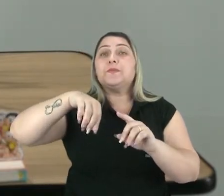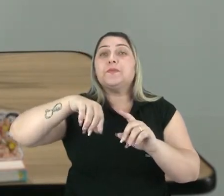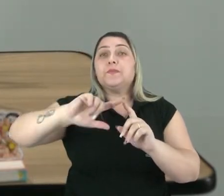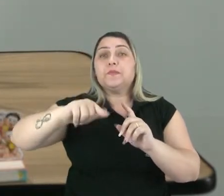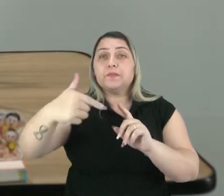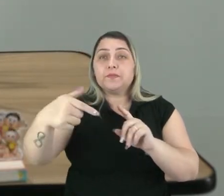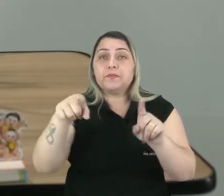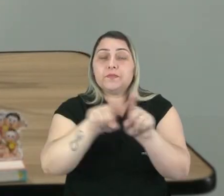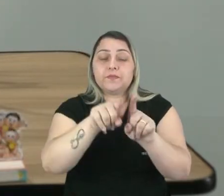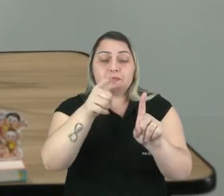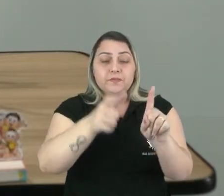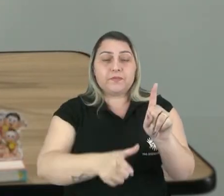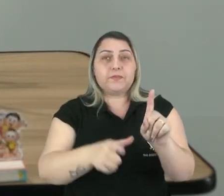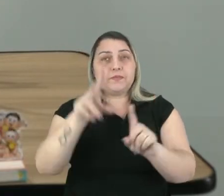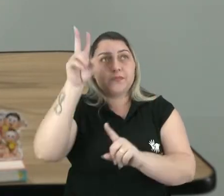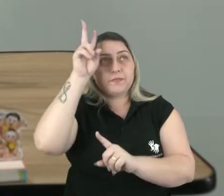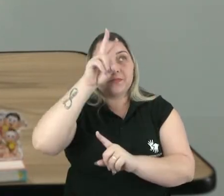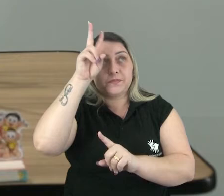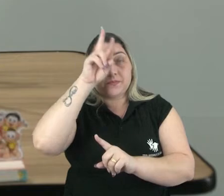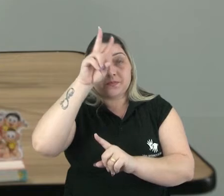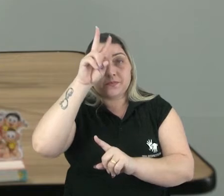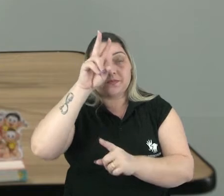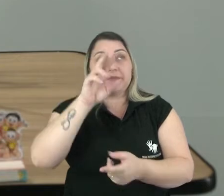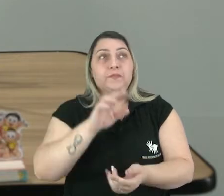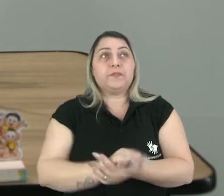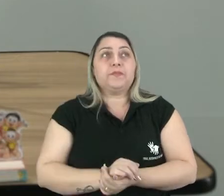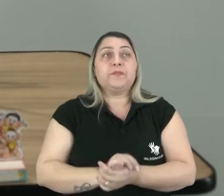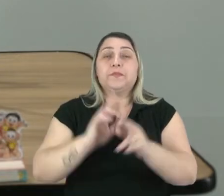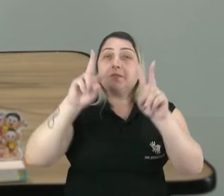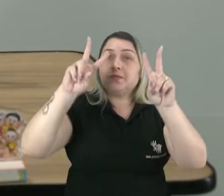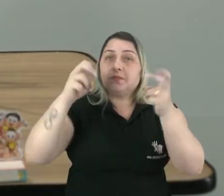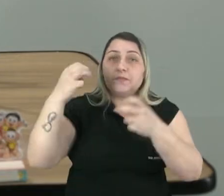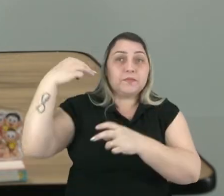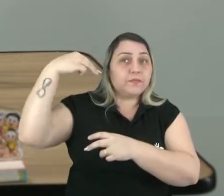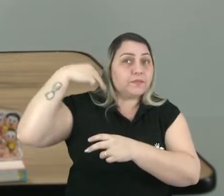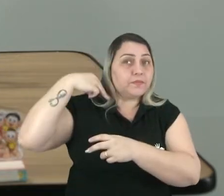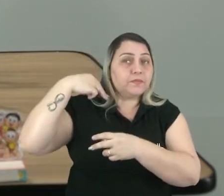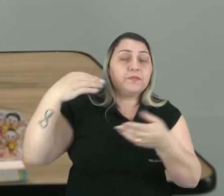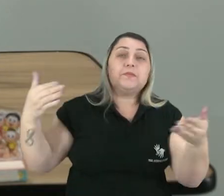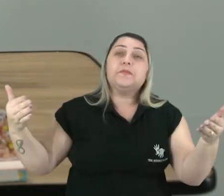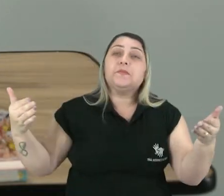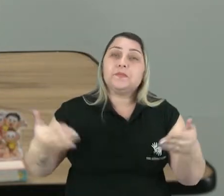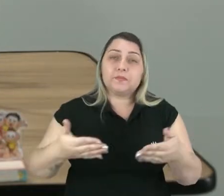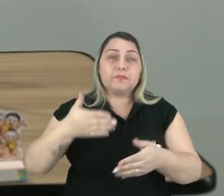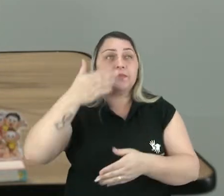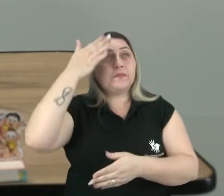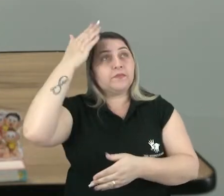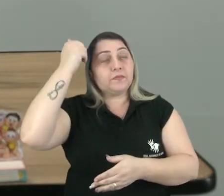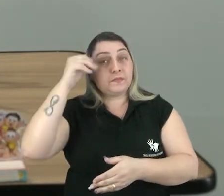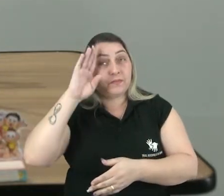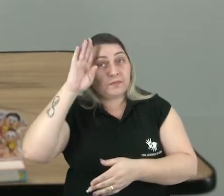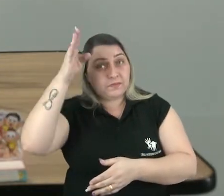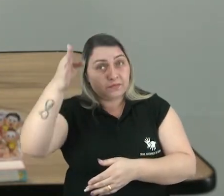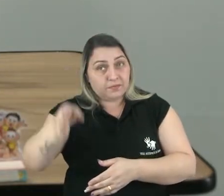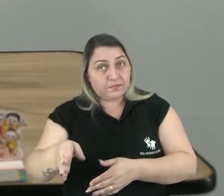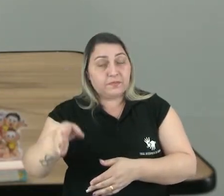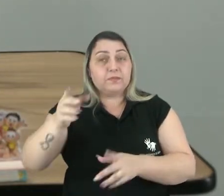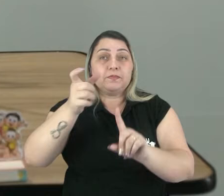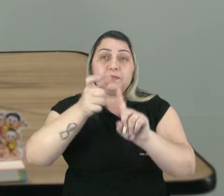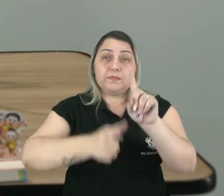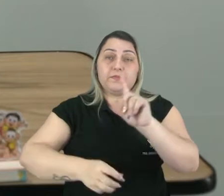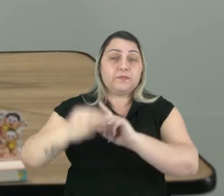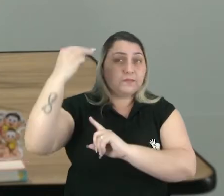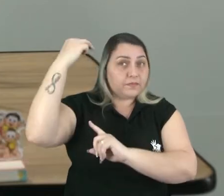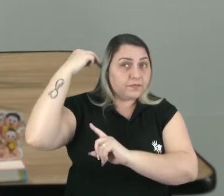e que a história, lembram? Que o título é Magali? Agora nós sabemos que a principal personagem aqui era